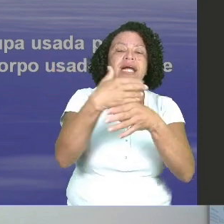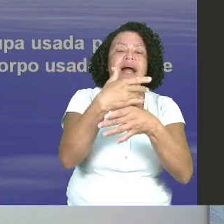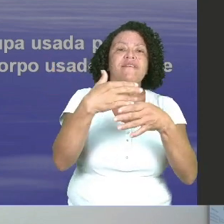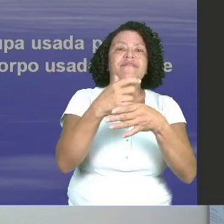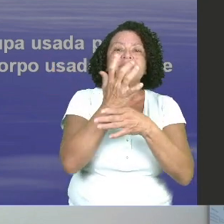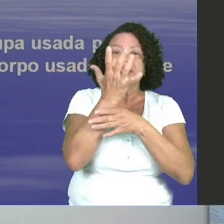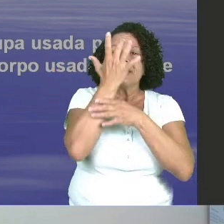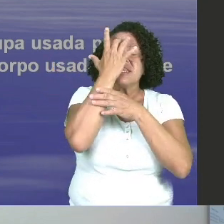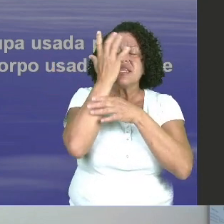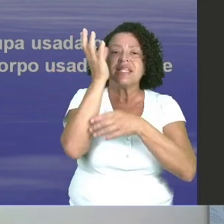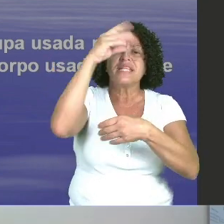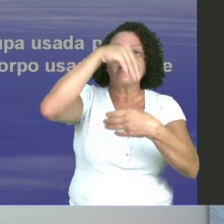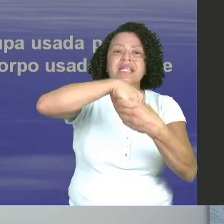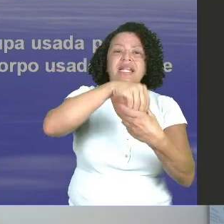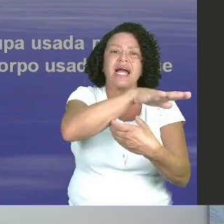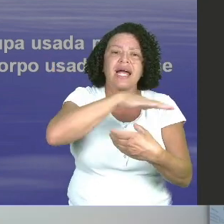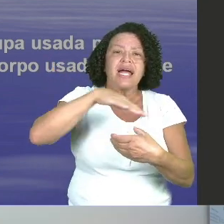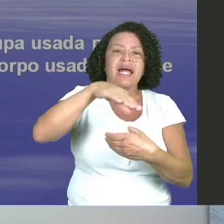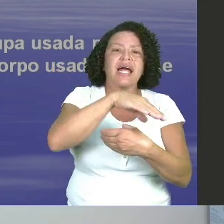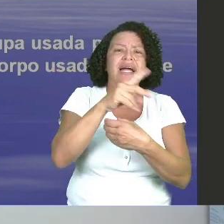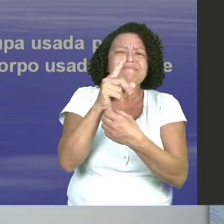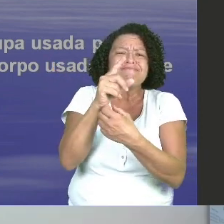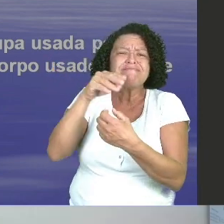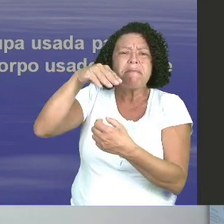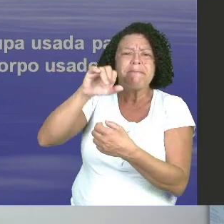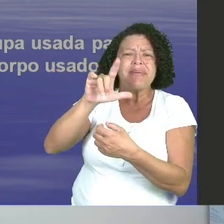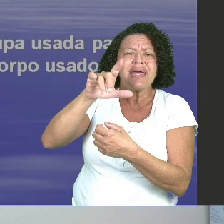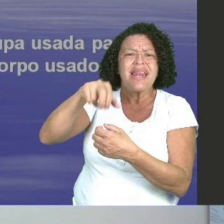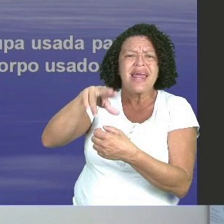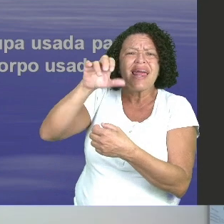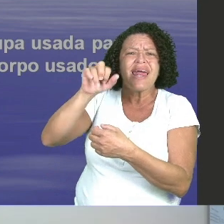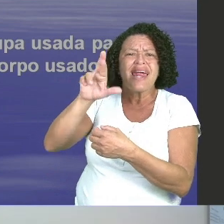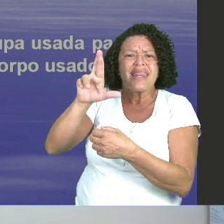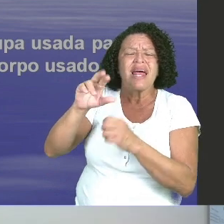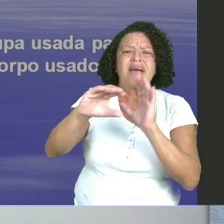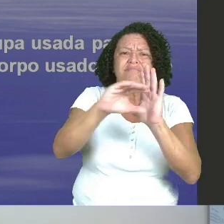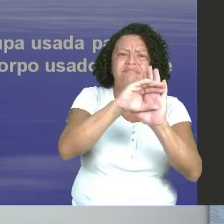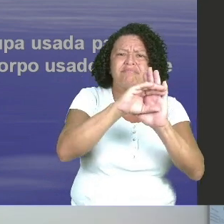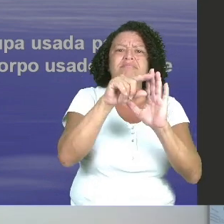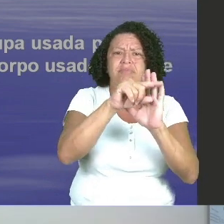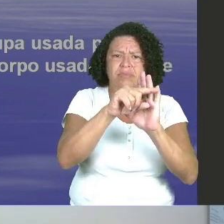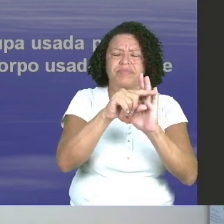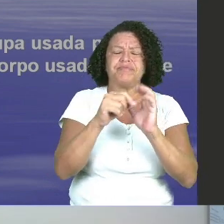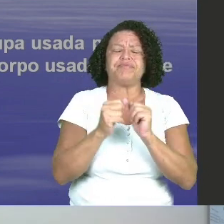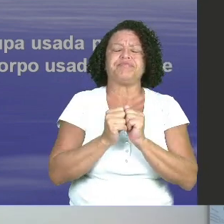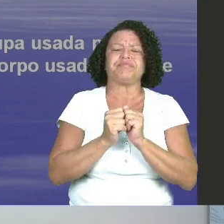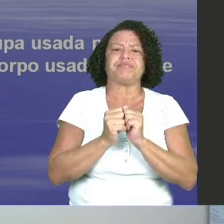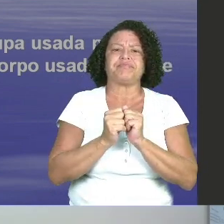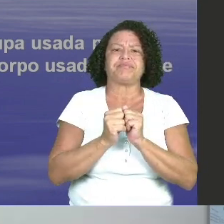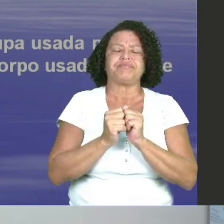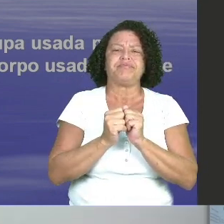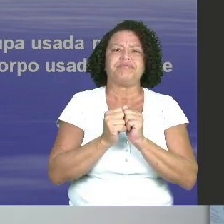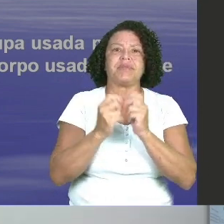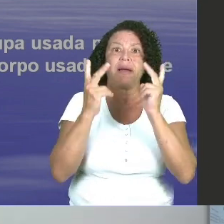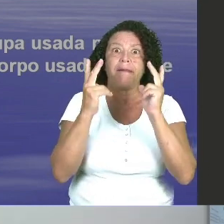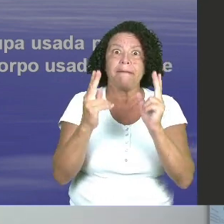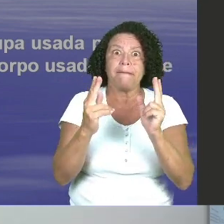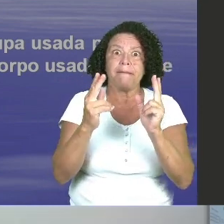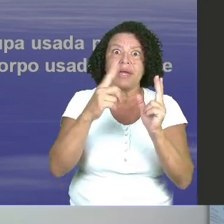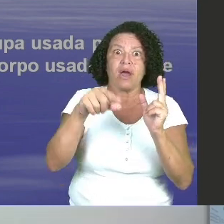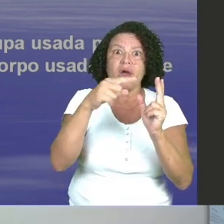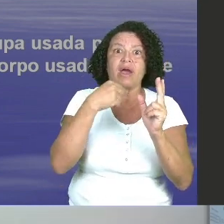milenar. Vamos tirar aqui um trecho do Vedas. Da mesma forma que